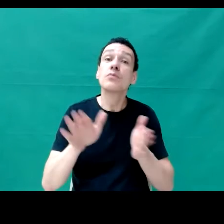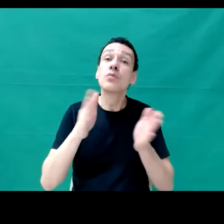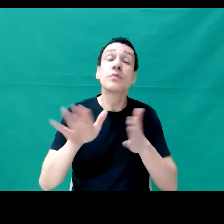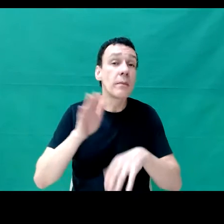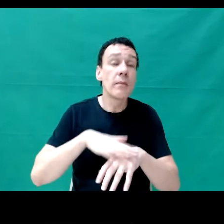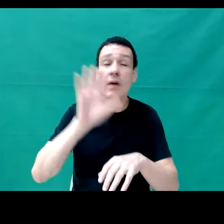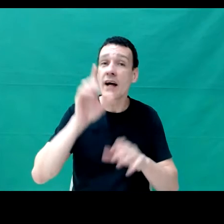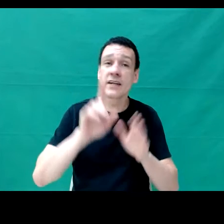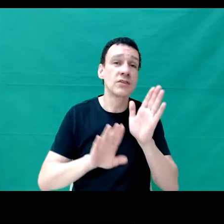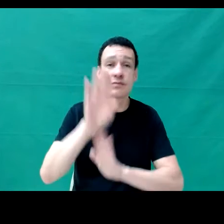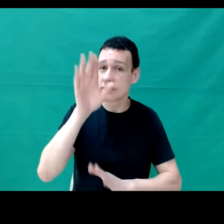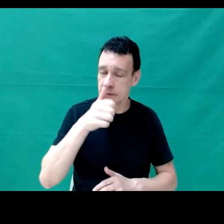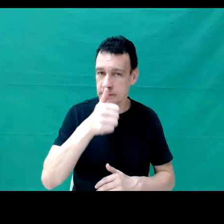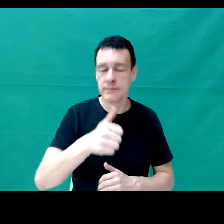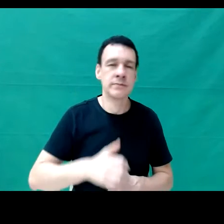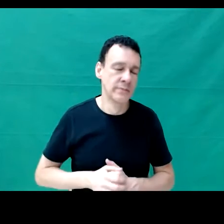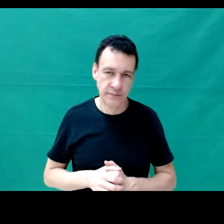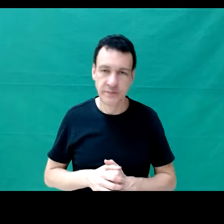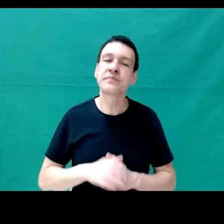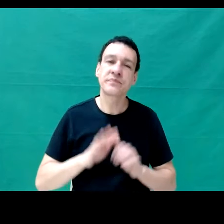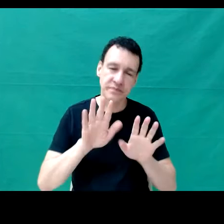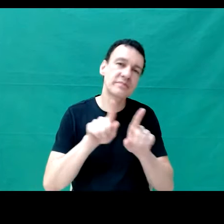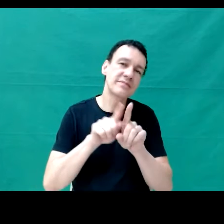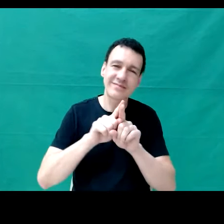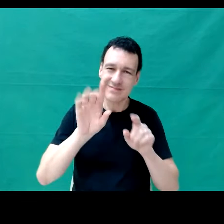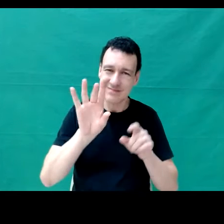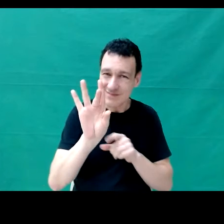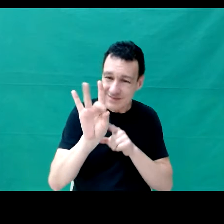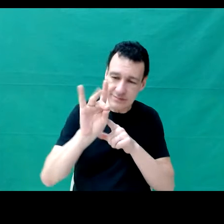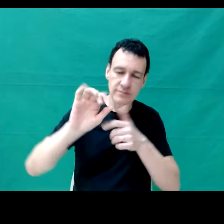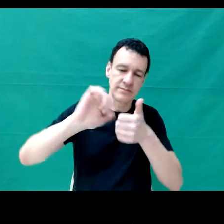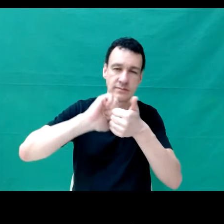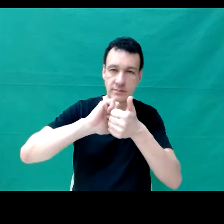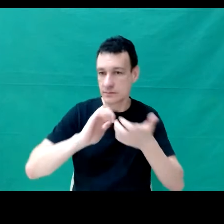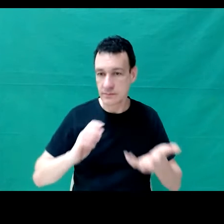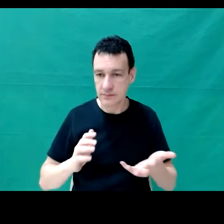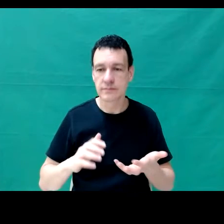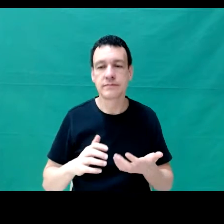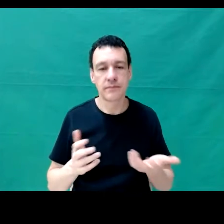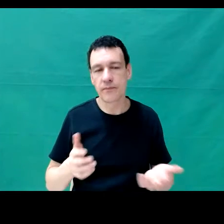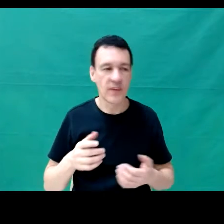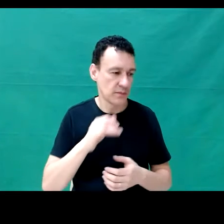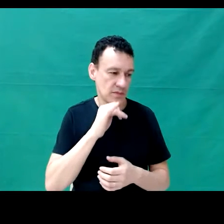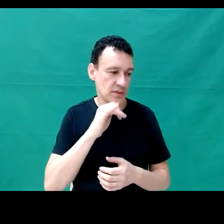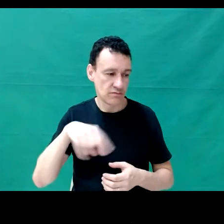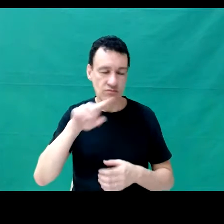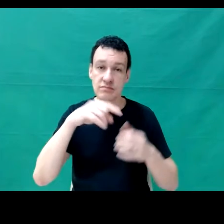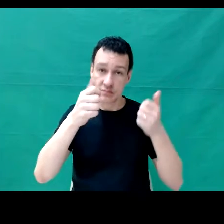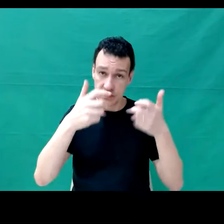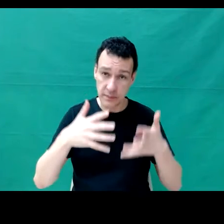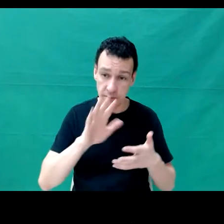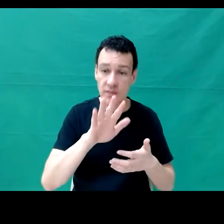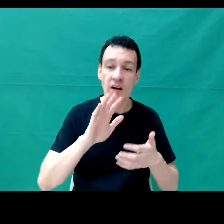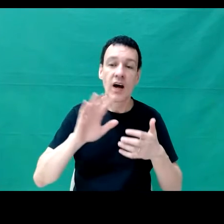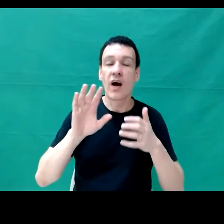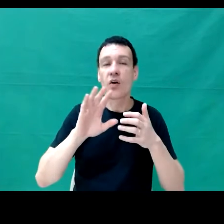Automação em qualidade, né, que a gente fala bastante, a gente separa, né, a qualidade que é o caso